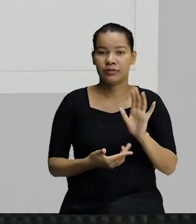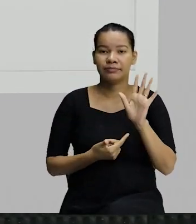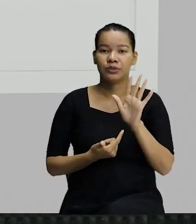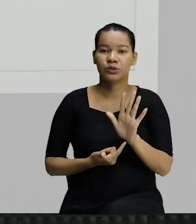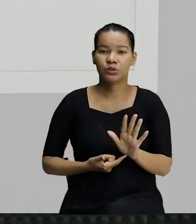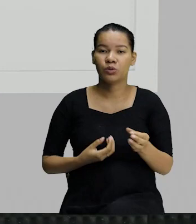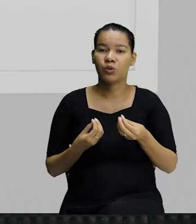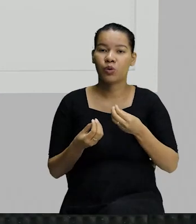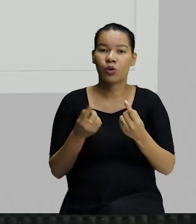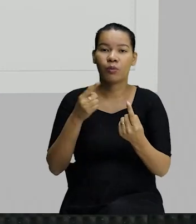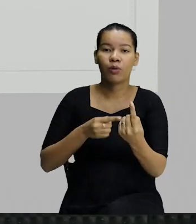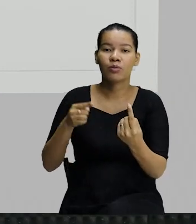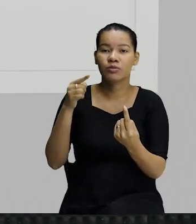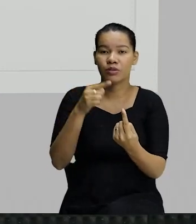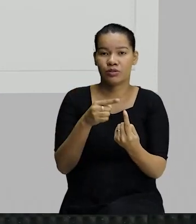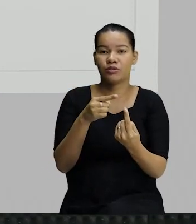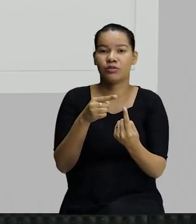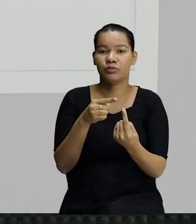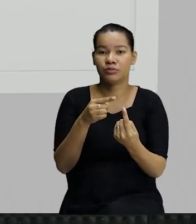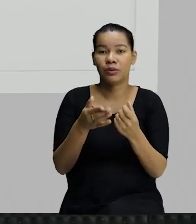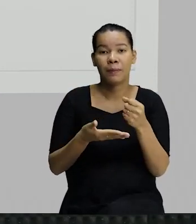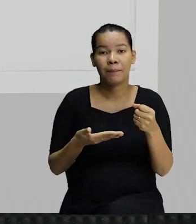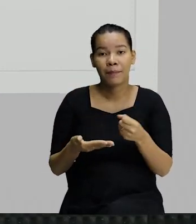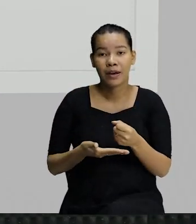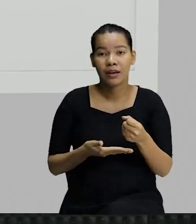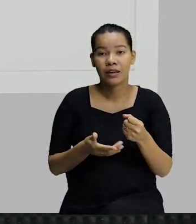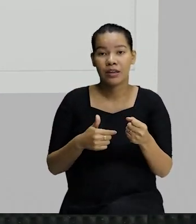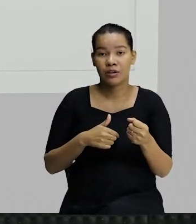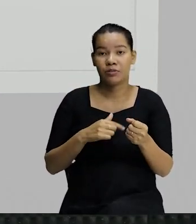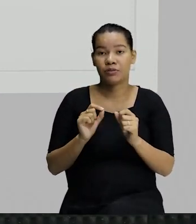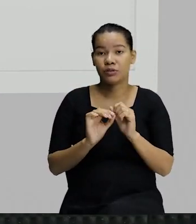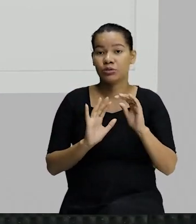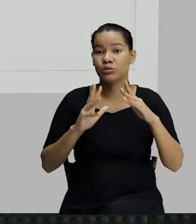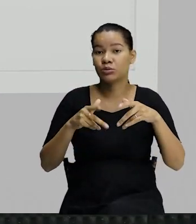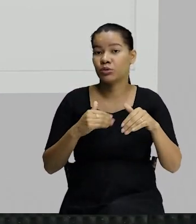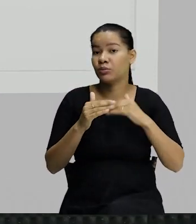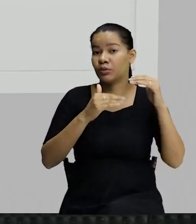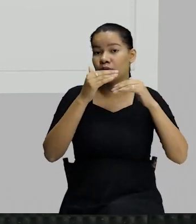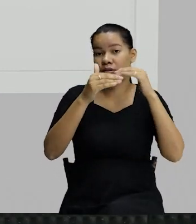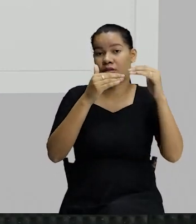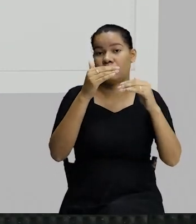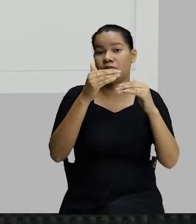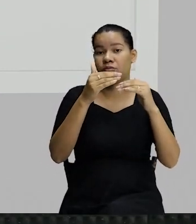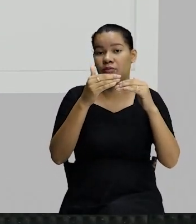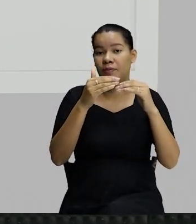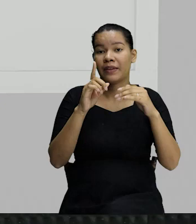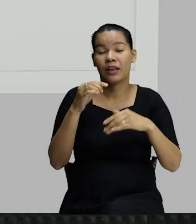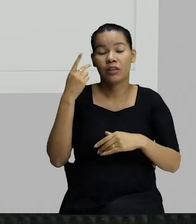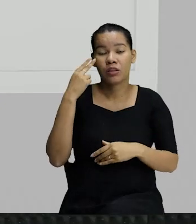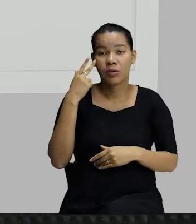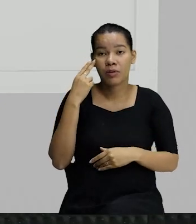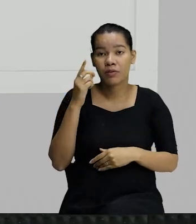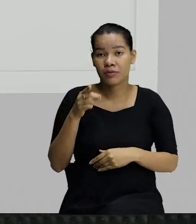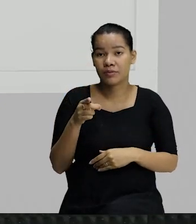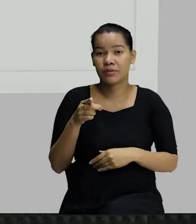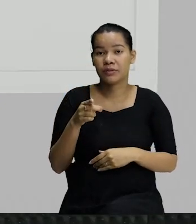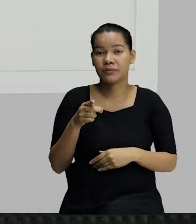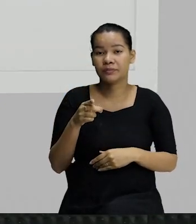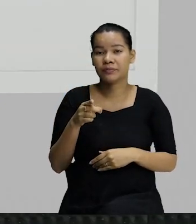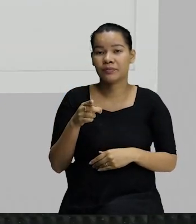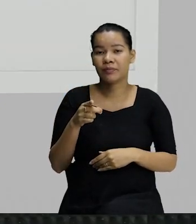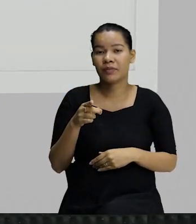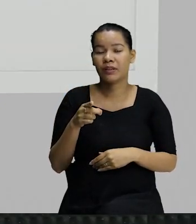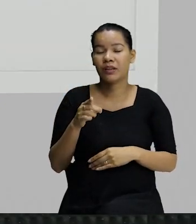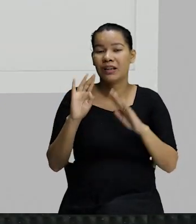alvo fundamental, onde eu vou desembocar todo esse processo. É na polis. É muito comum você pegar na